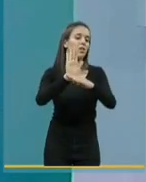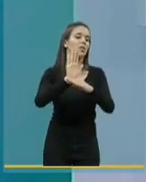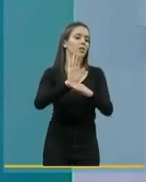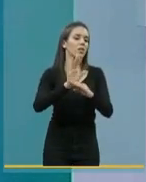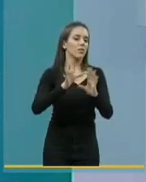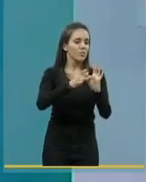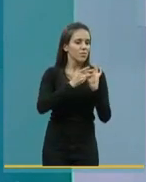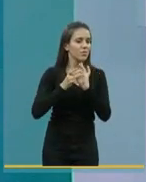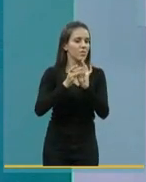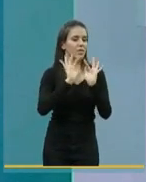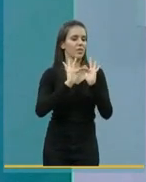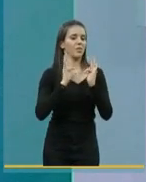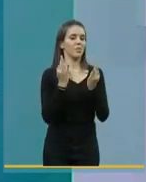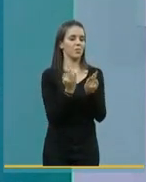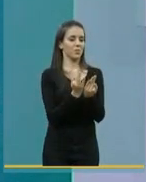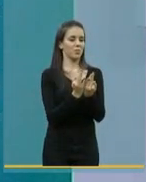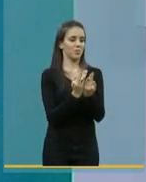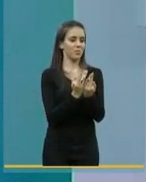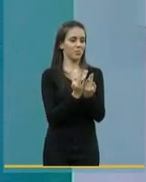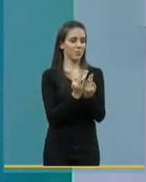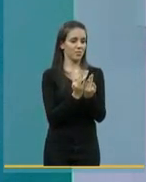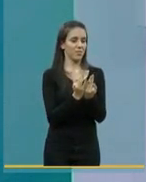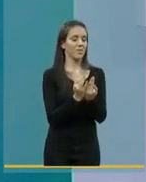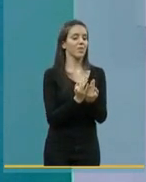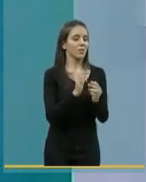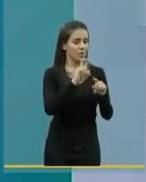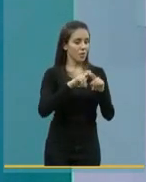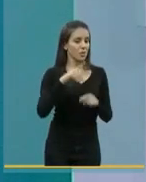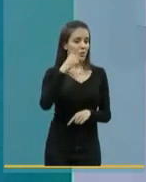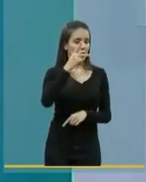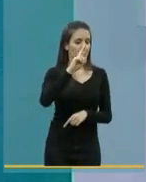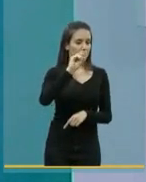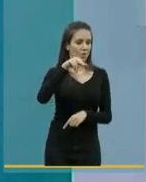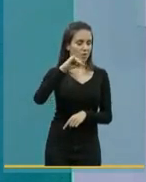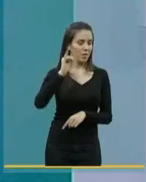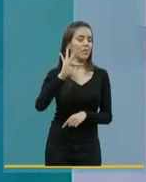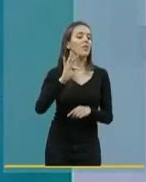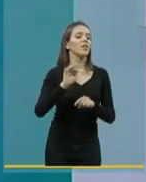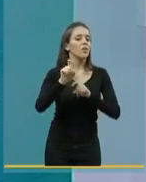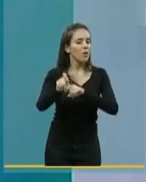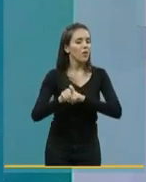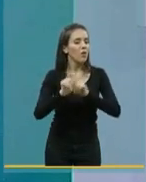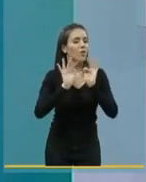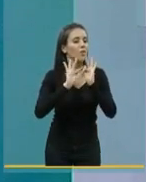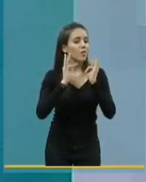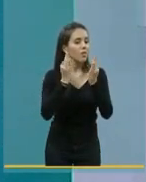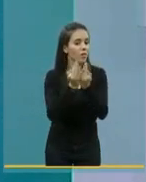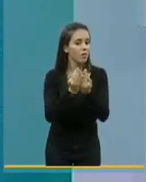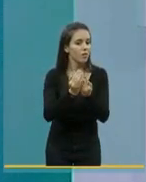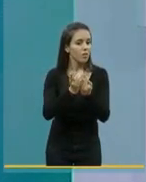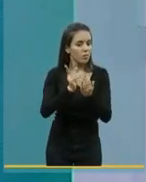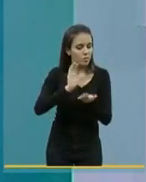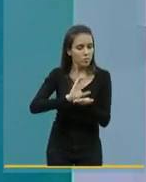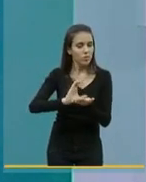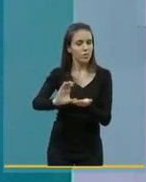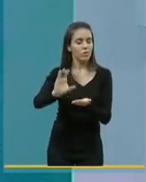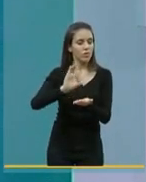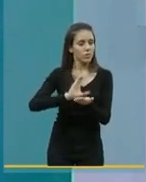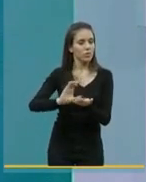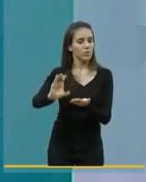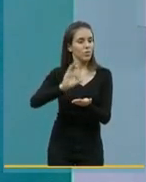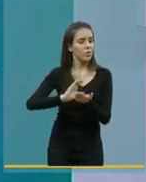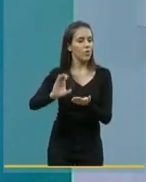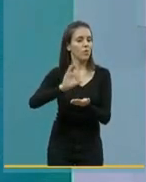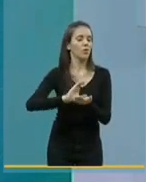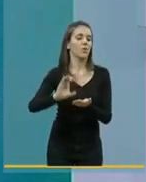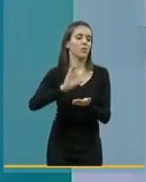familiares o pronaf agricultura familiar nunca recebeu tantos recursos quanto no governo